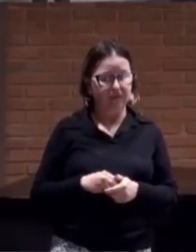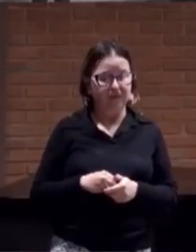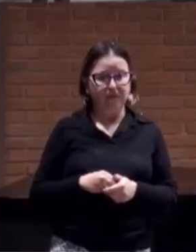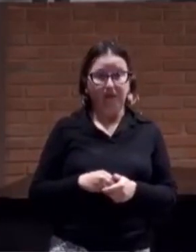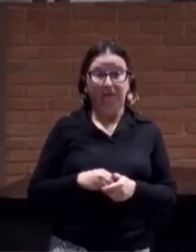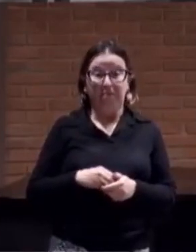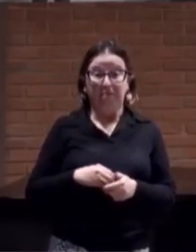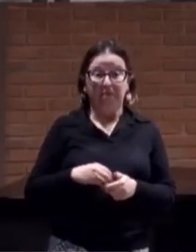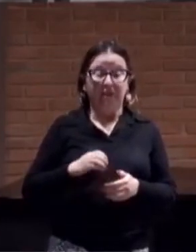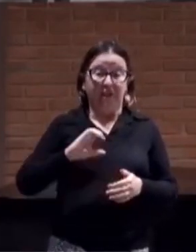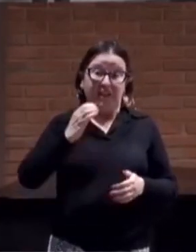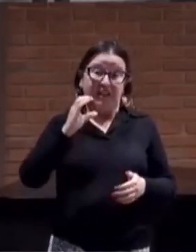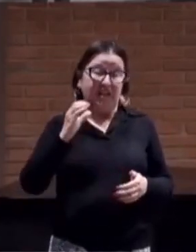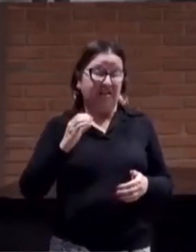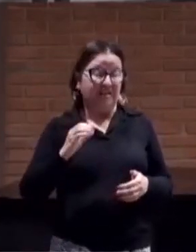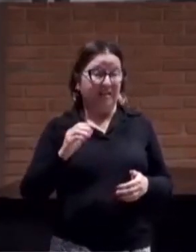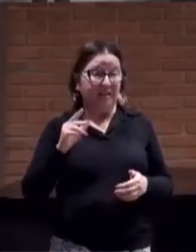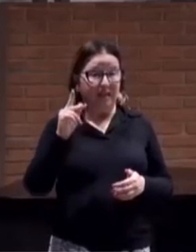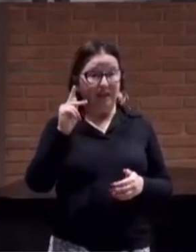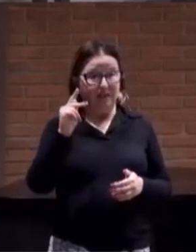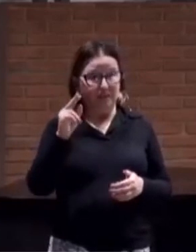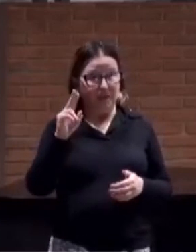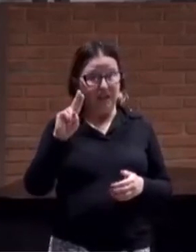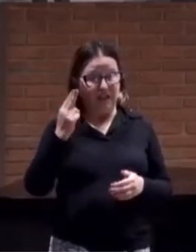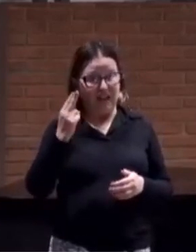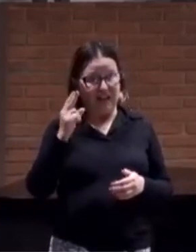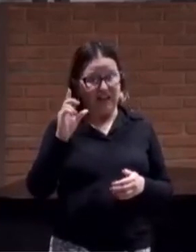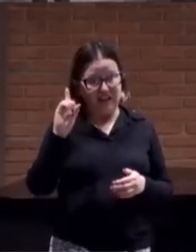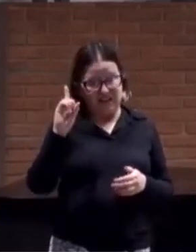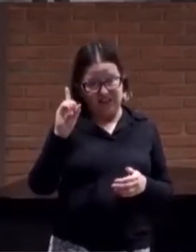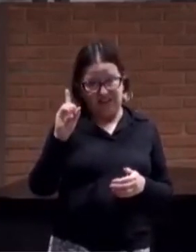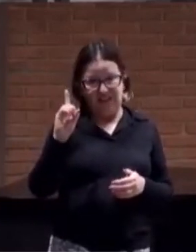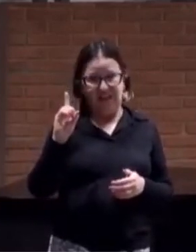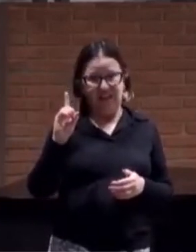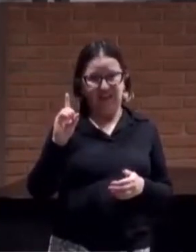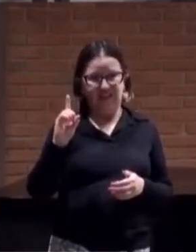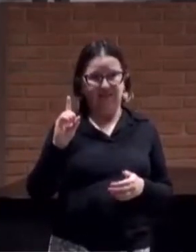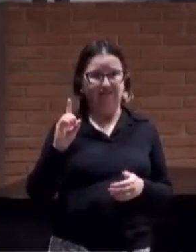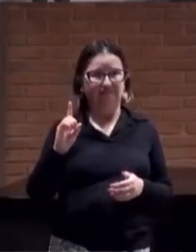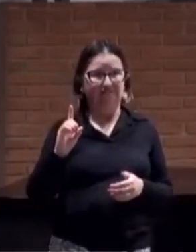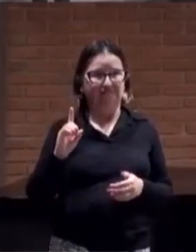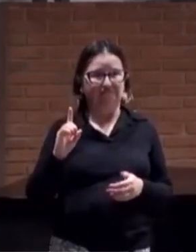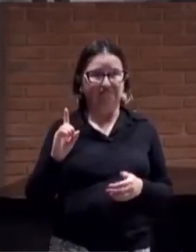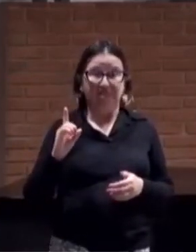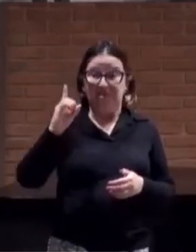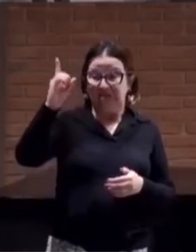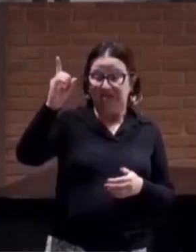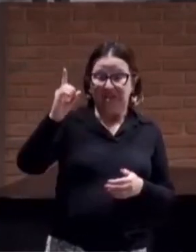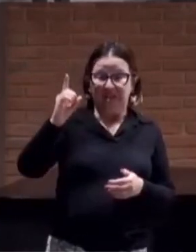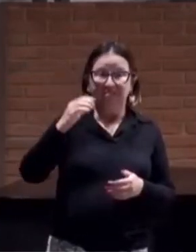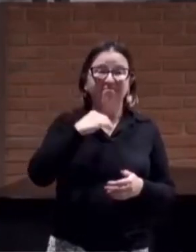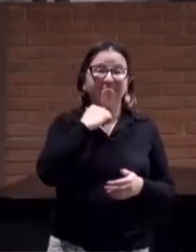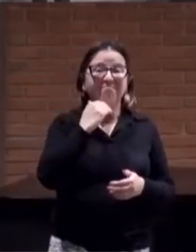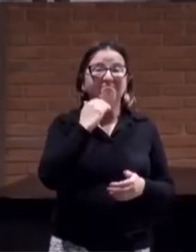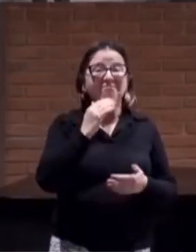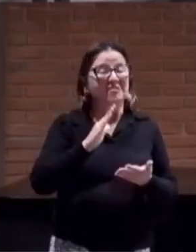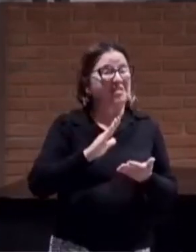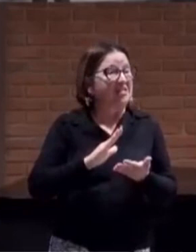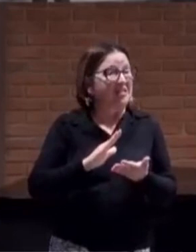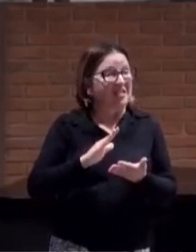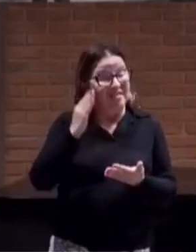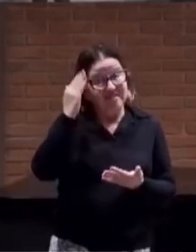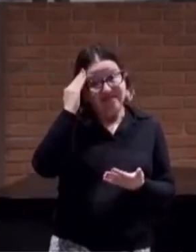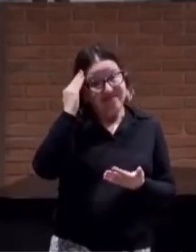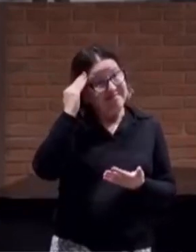com doutorado, com trabalho, e ninguém sabe o que fazer.